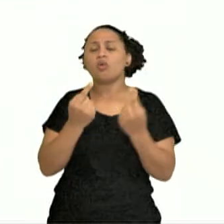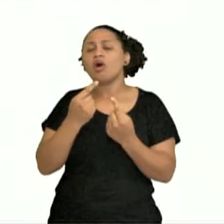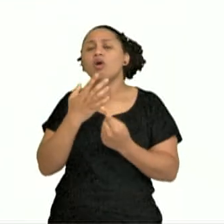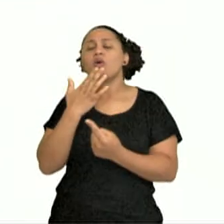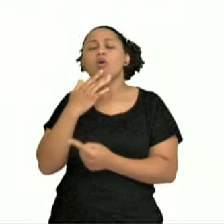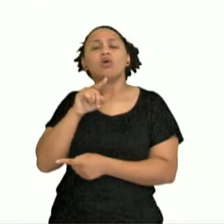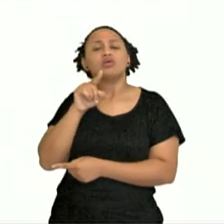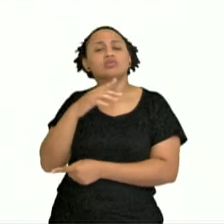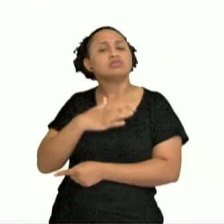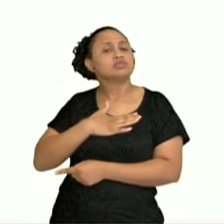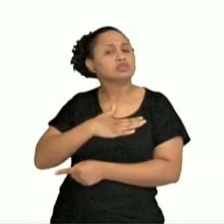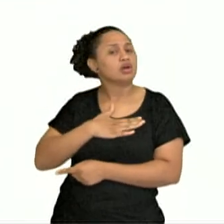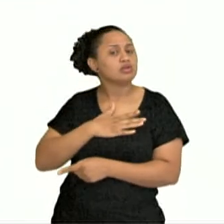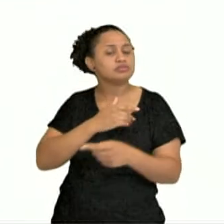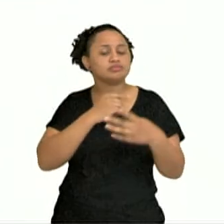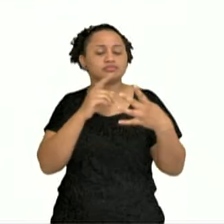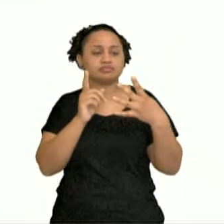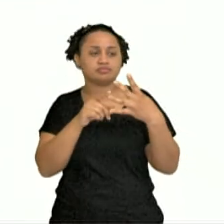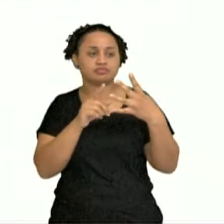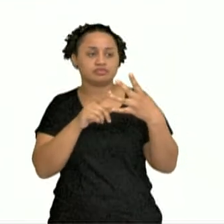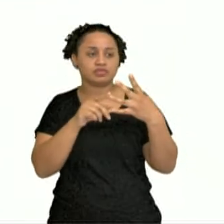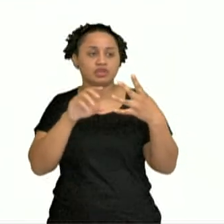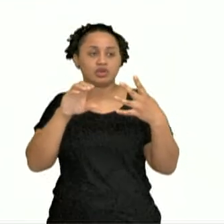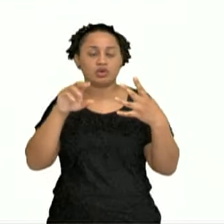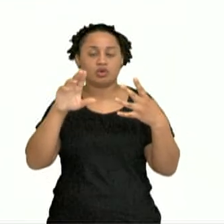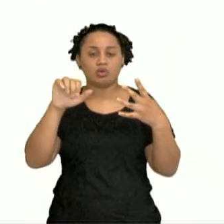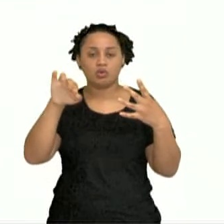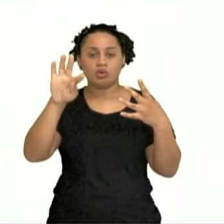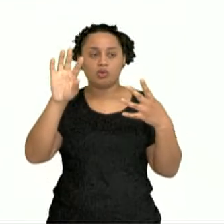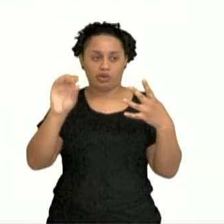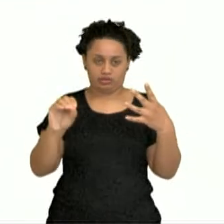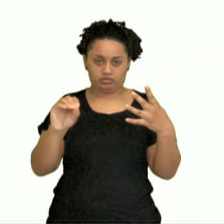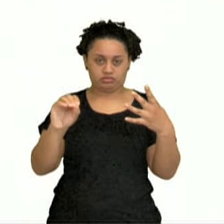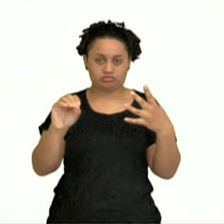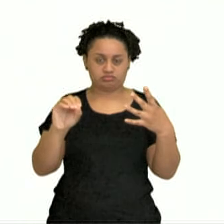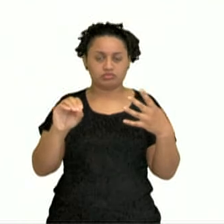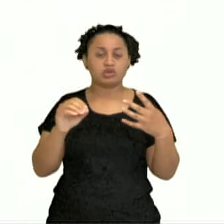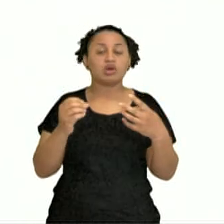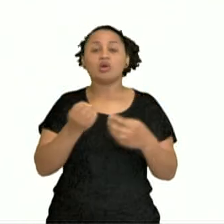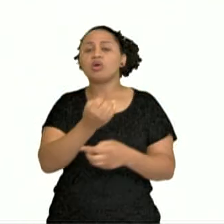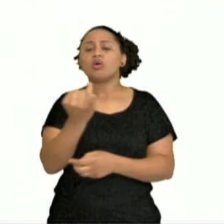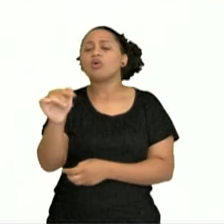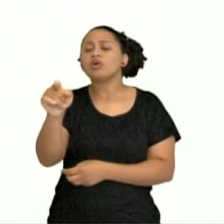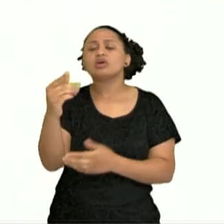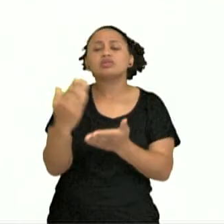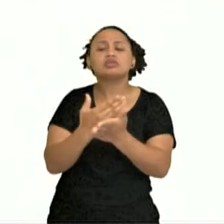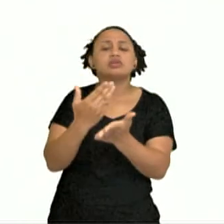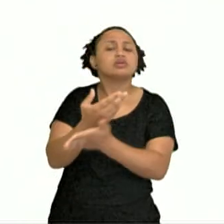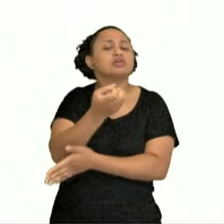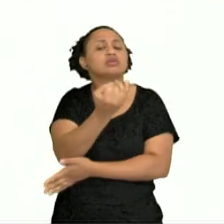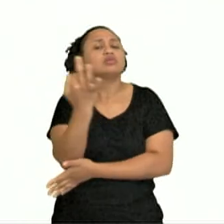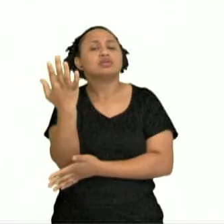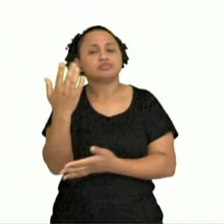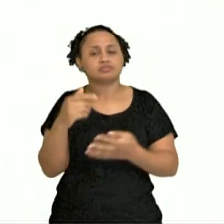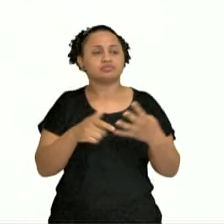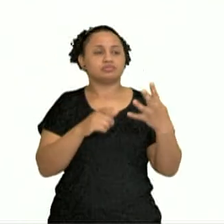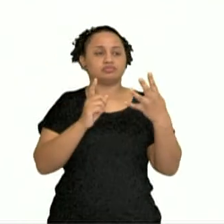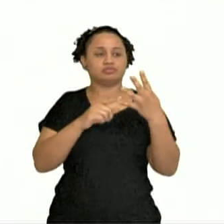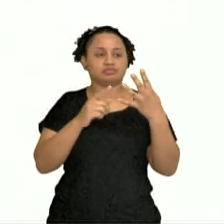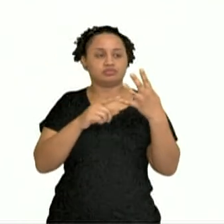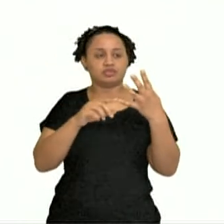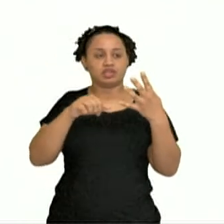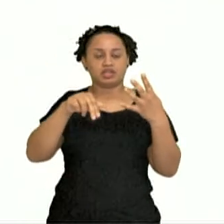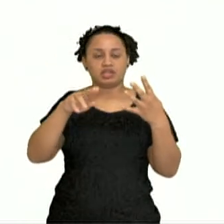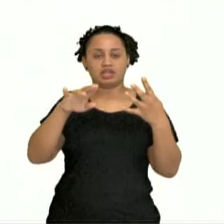você gosta? Quanto cuestan estes cuadernos? Quanto custam esses cadernos? E letra D.